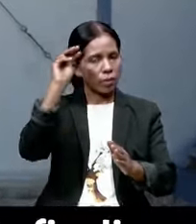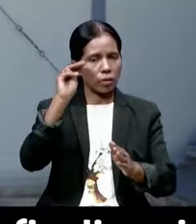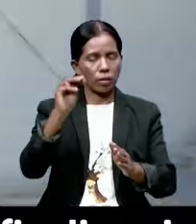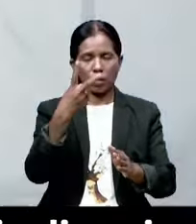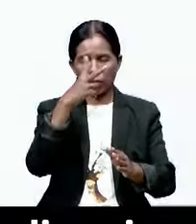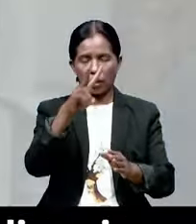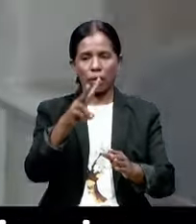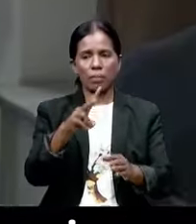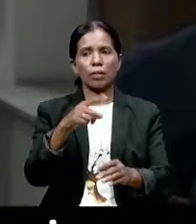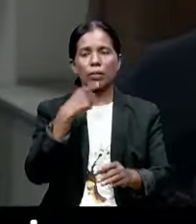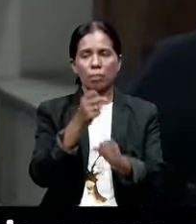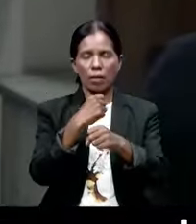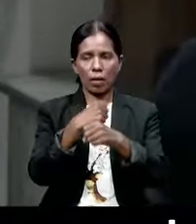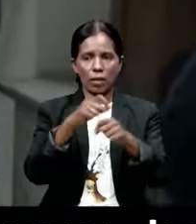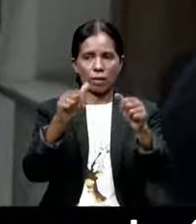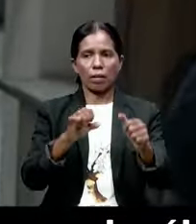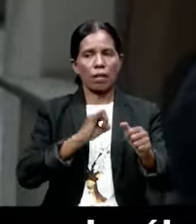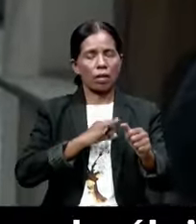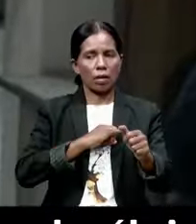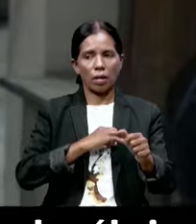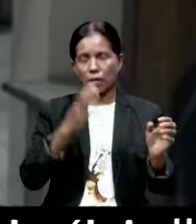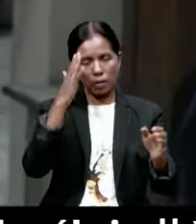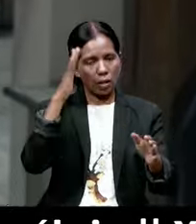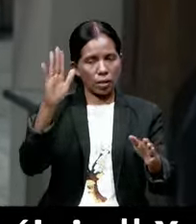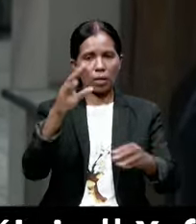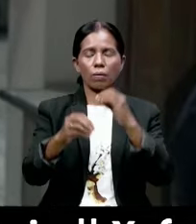a retura de se é uma calda. Hau ladun atenida, né?